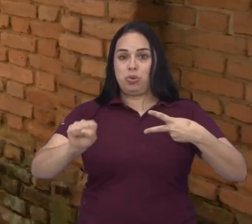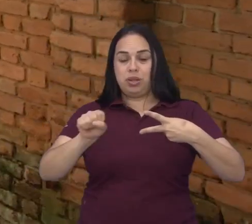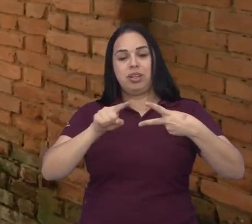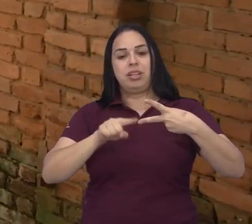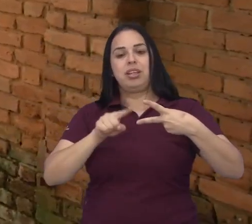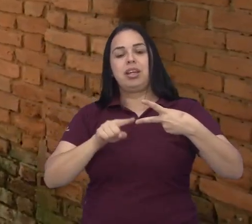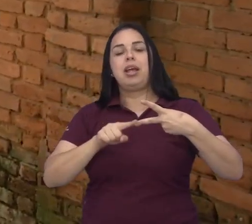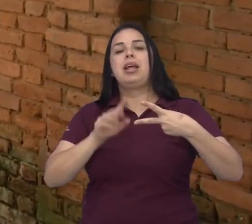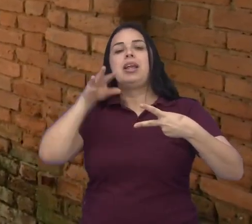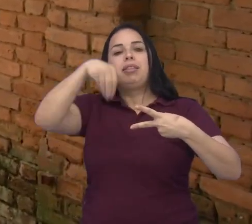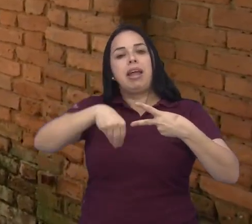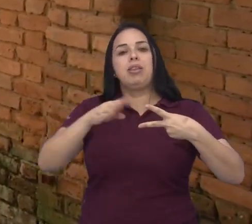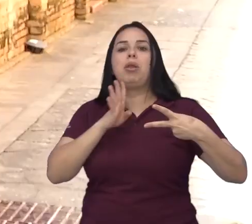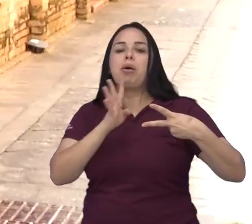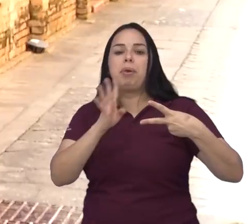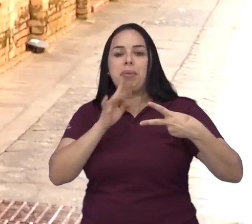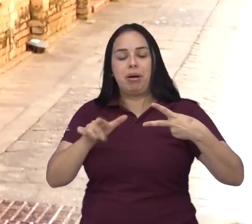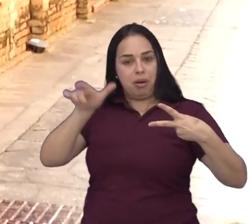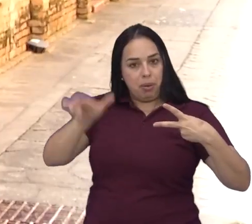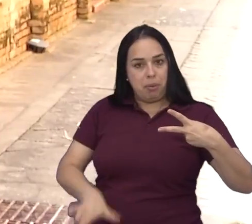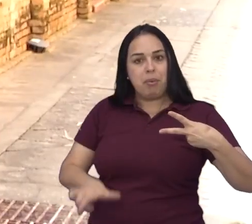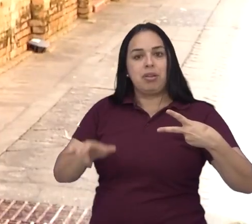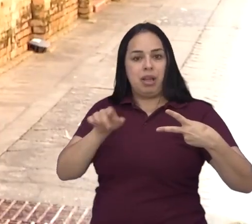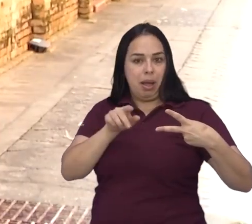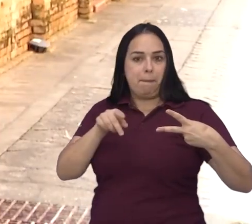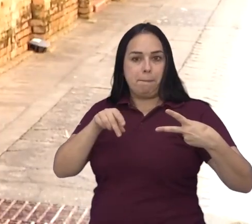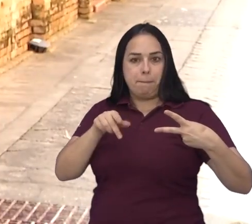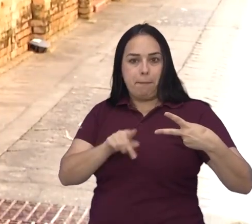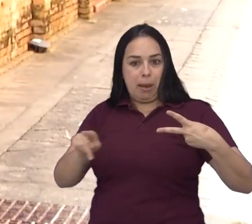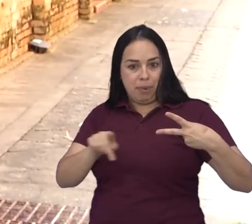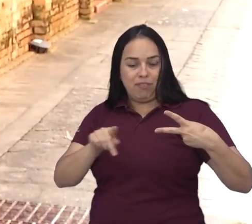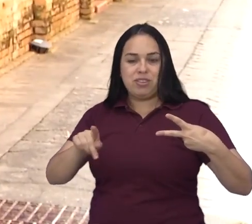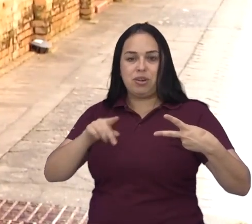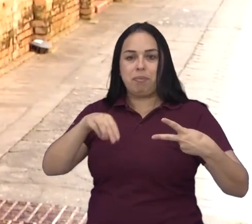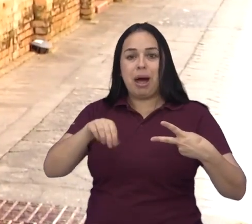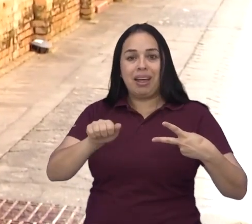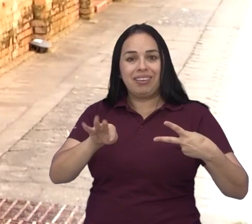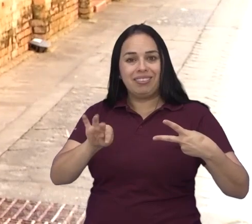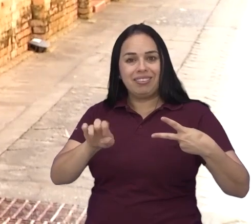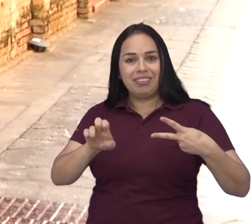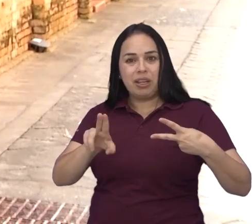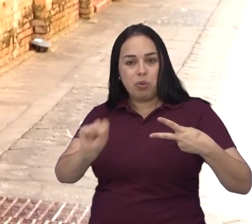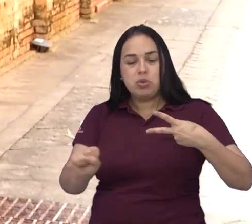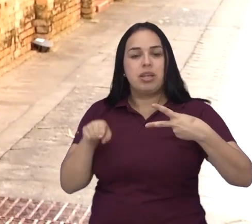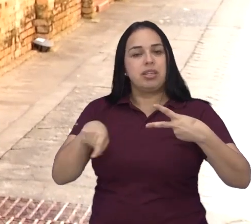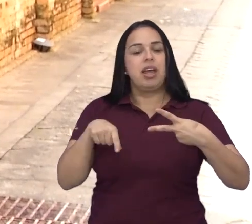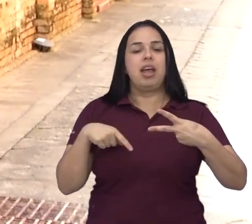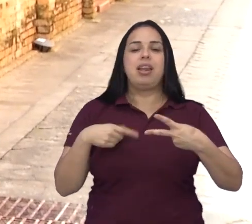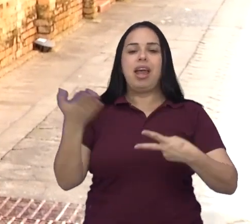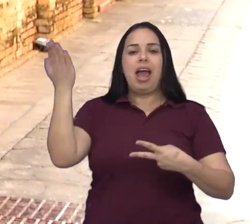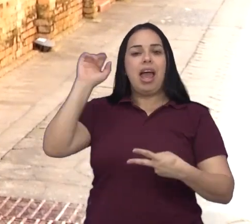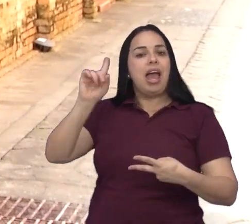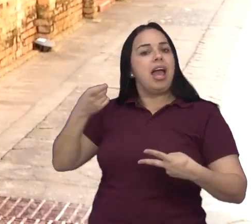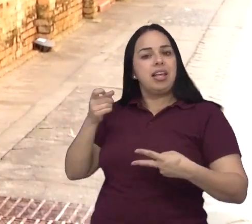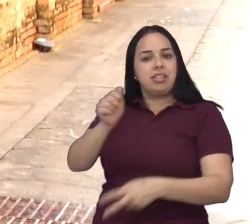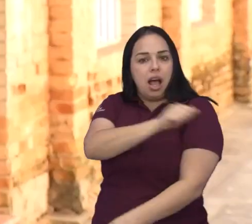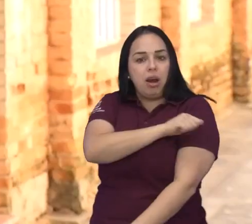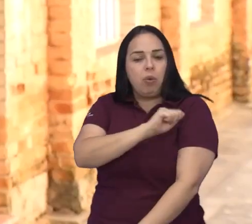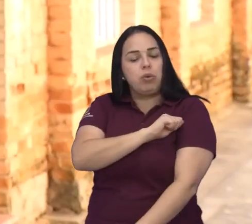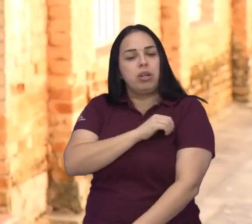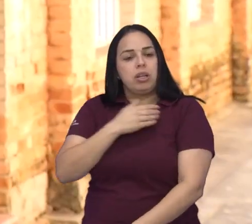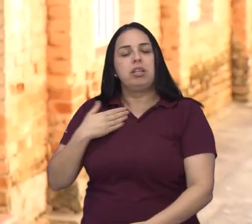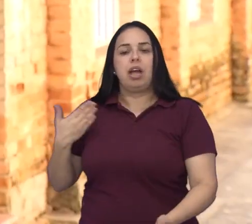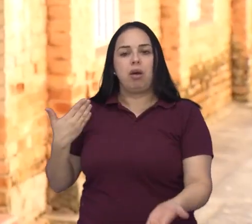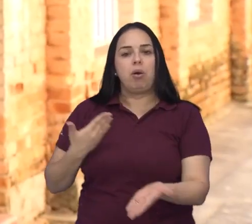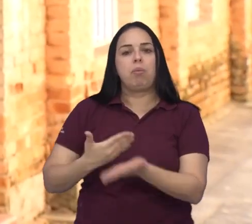Sul e esse no Parque da Cidade, onde o Matheus atua como coordenador. Ele é ex-aluno e encontrou no projeto a oportunidade